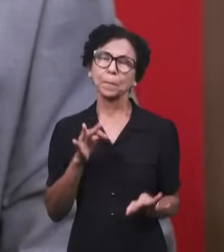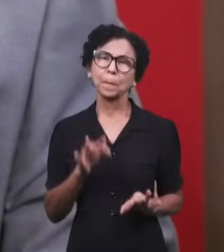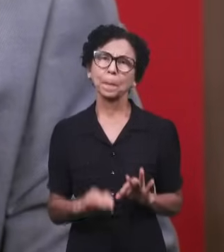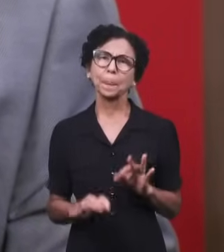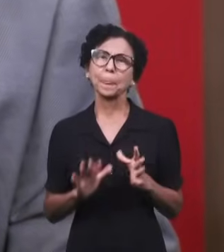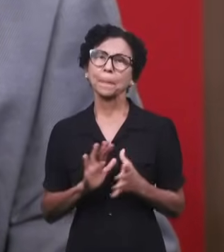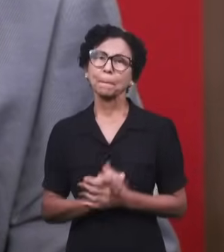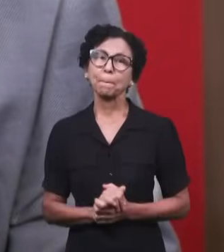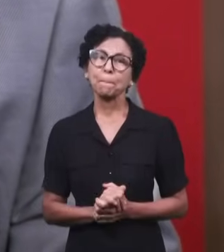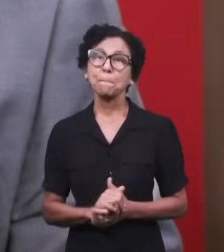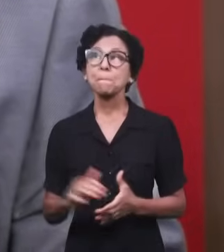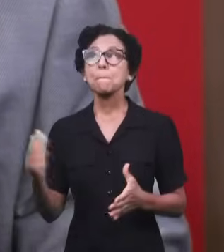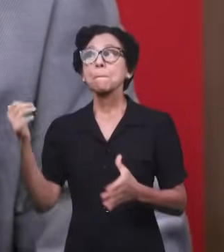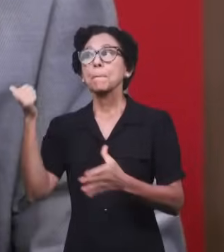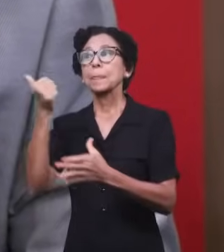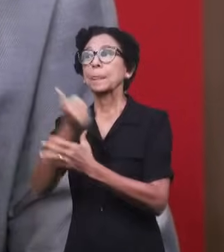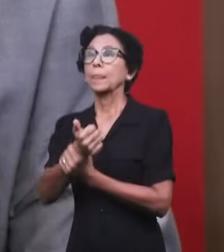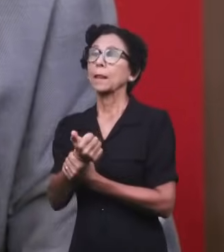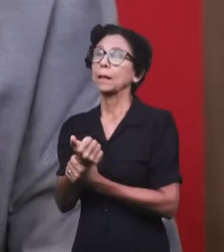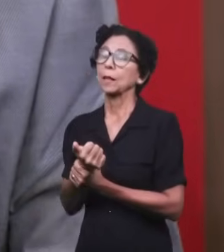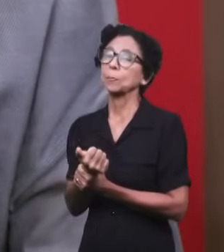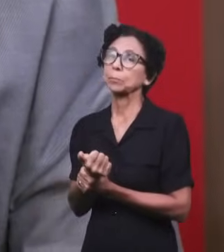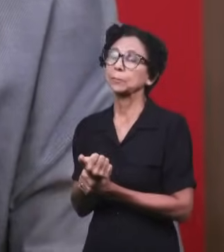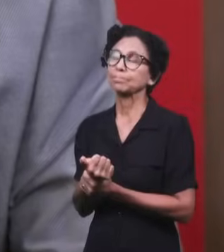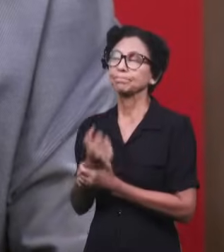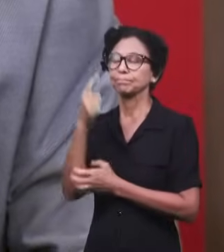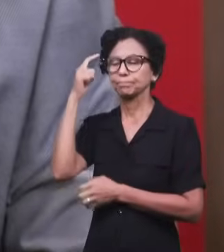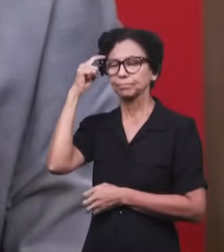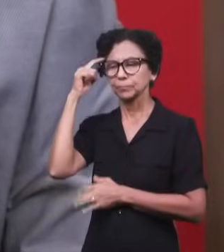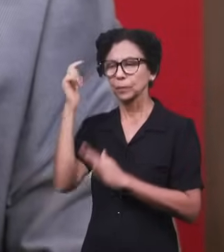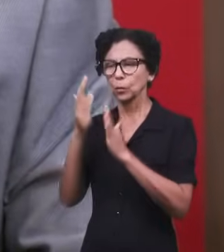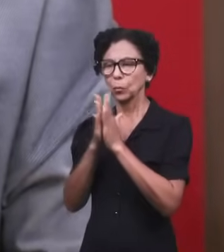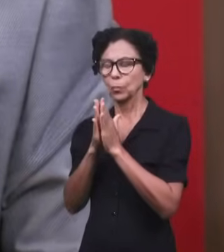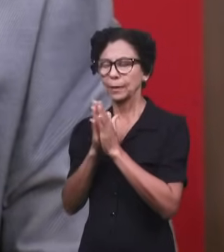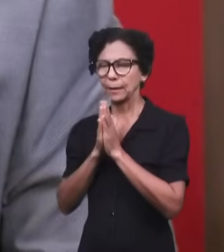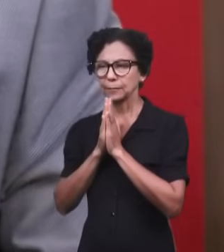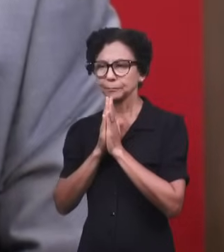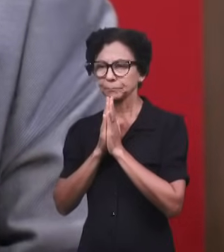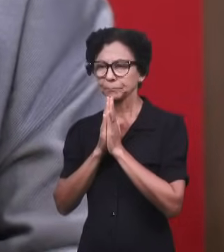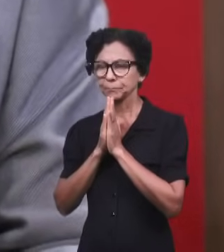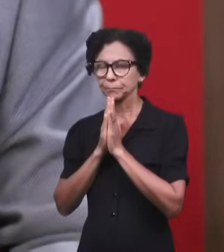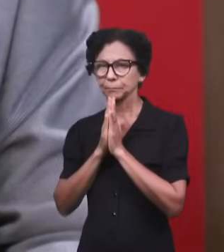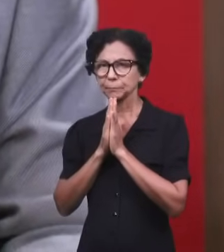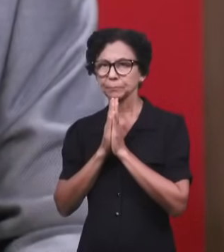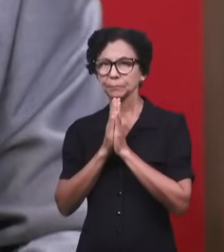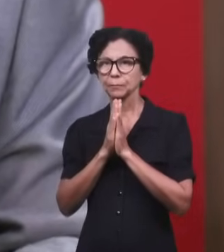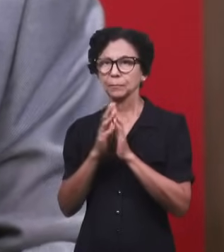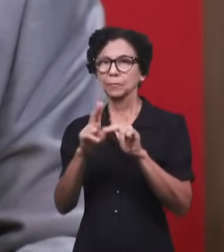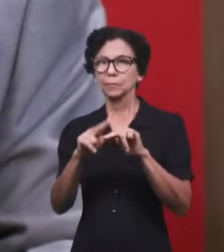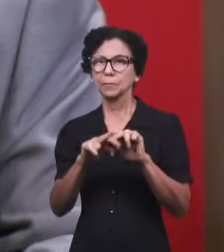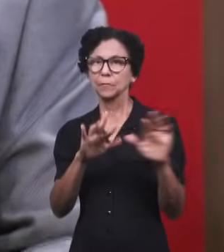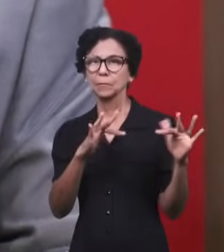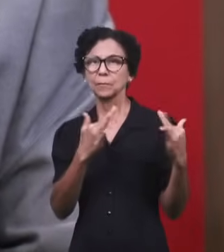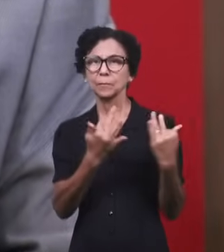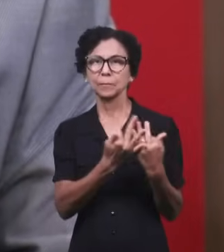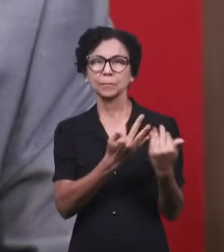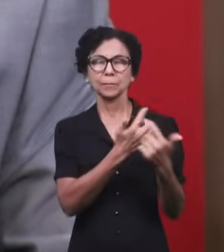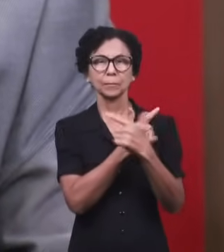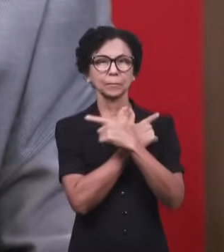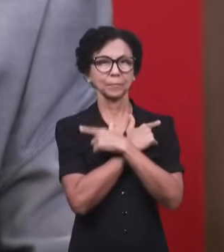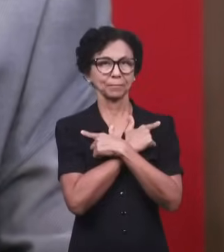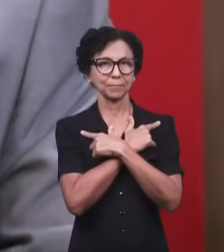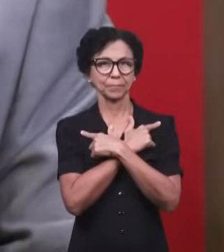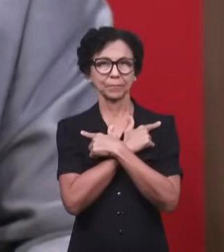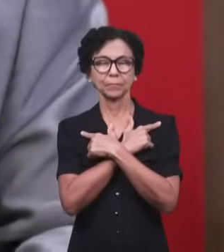palavra? Interceder pela sua família. Interceder por Ló. E aí, a pergunta que eu faço é a